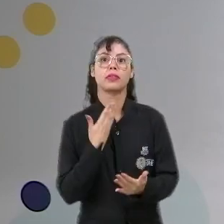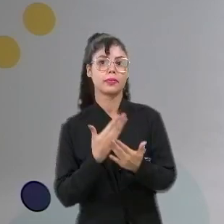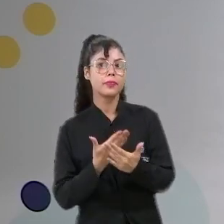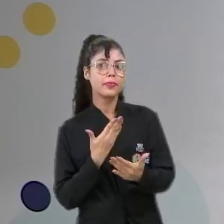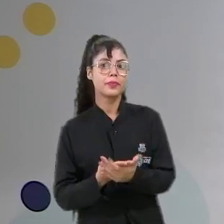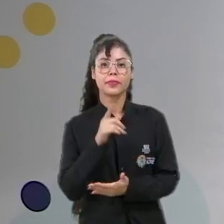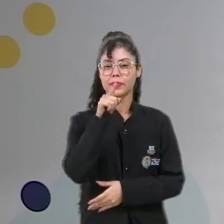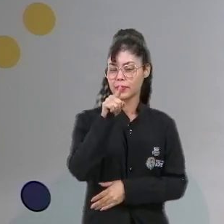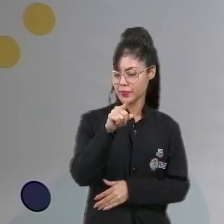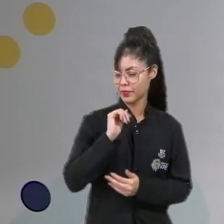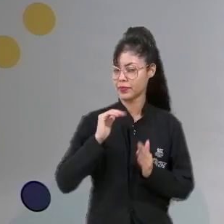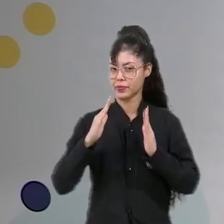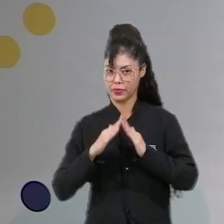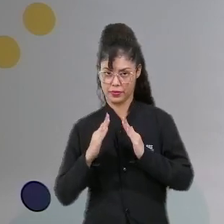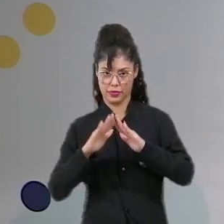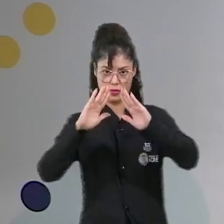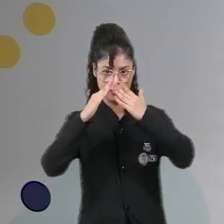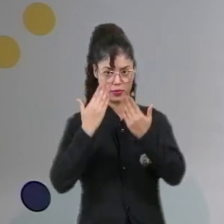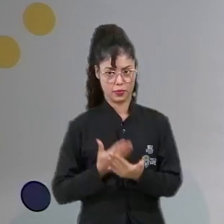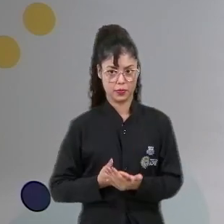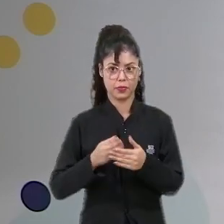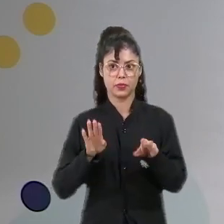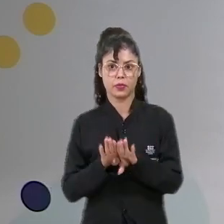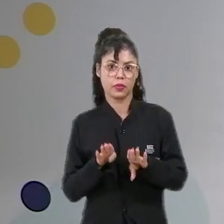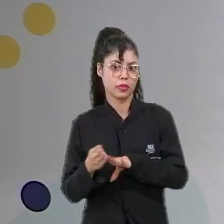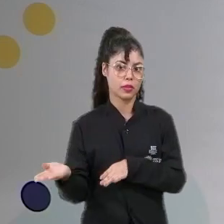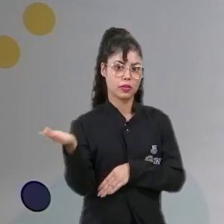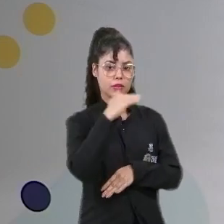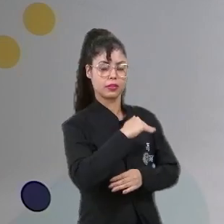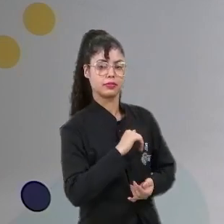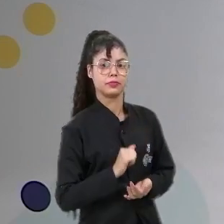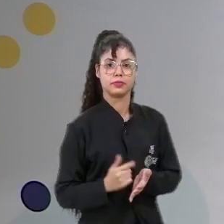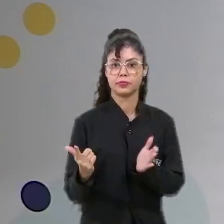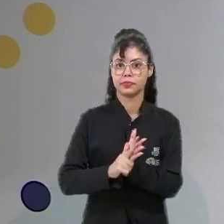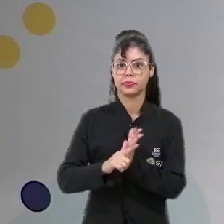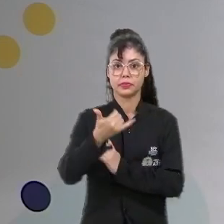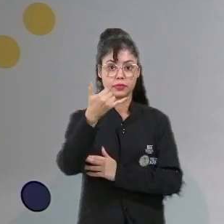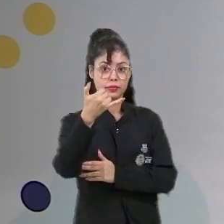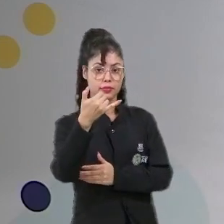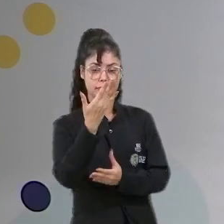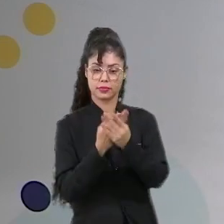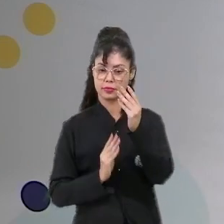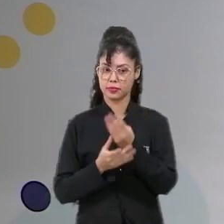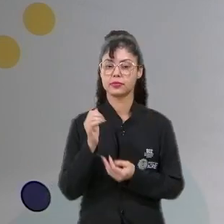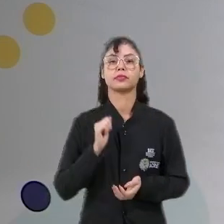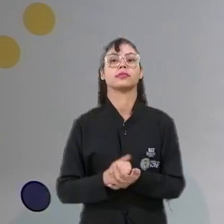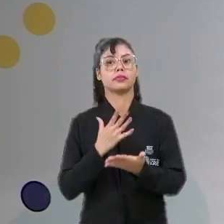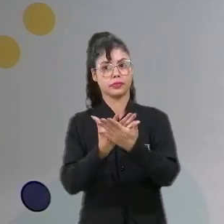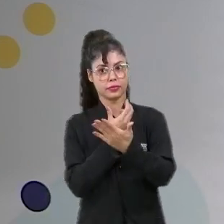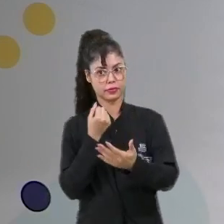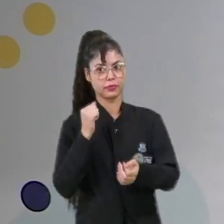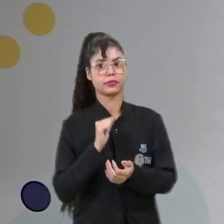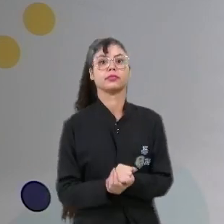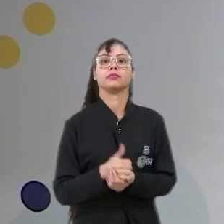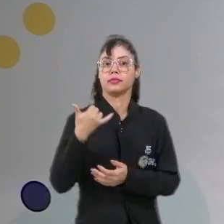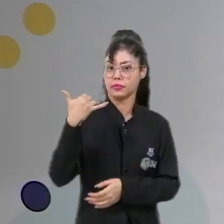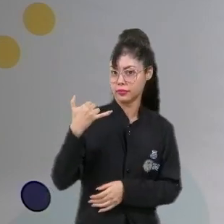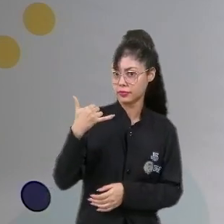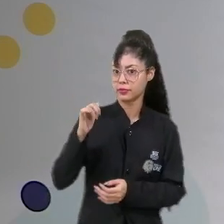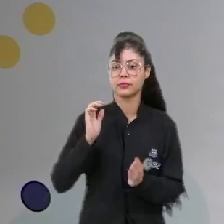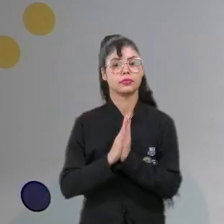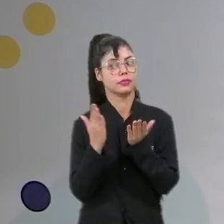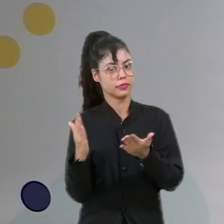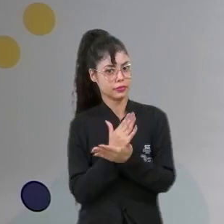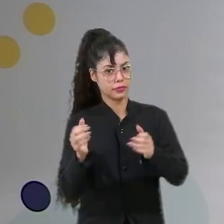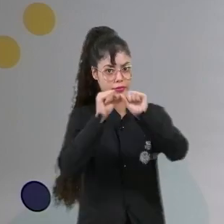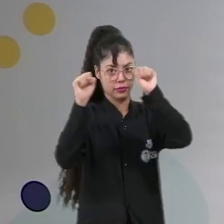estudando aí na sua casa, estudando na sua escola. Vamos lá, papel e caneta na mão, pegue o seu caderno, pegue aí o seu livro